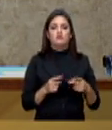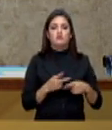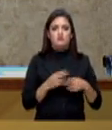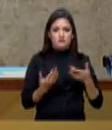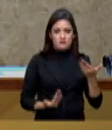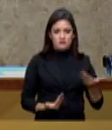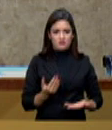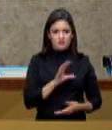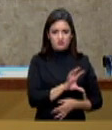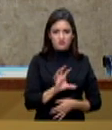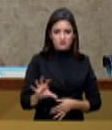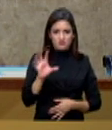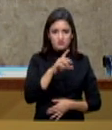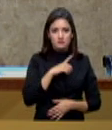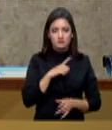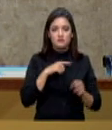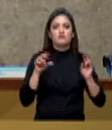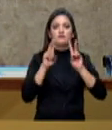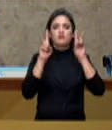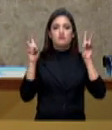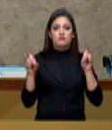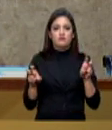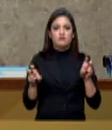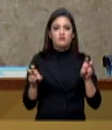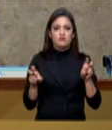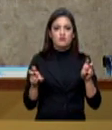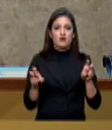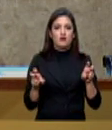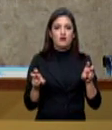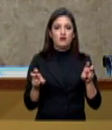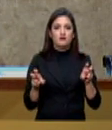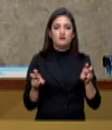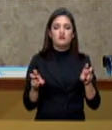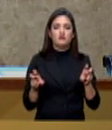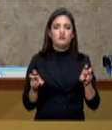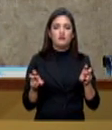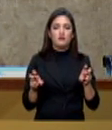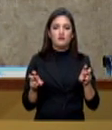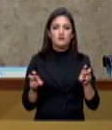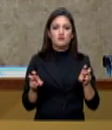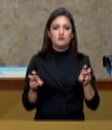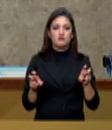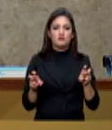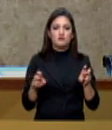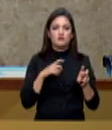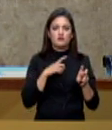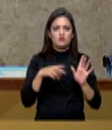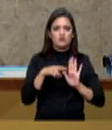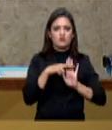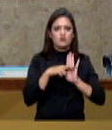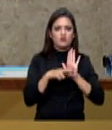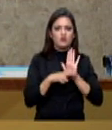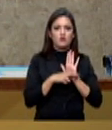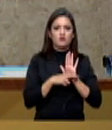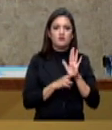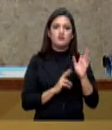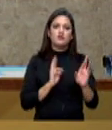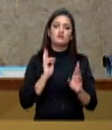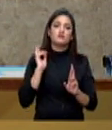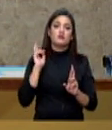as temáticas disponíveis a regulamentação pela Via das normas de referência são diretrizes